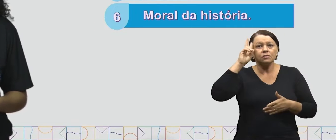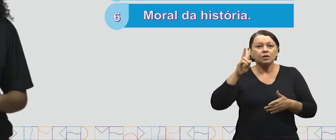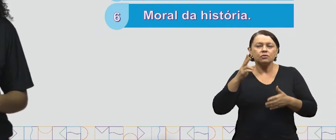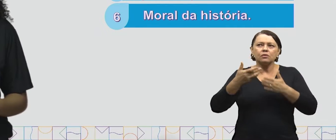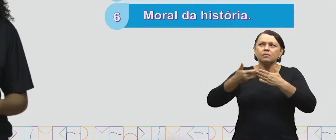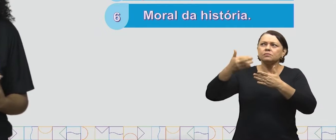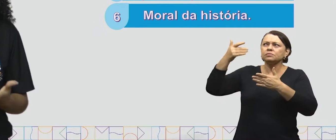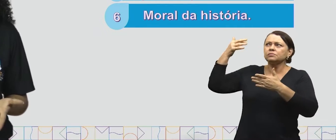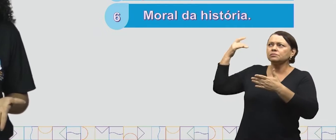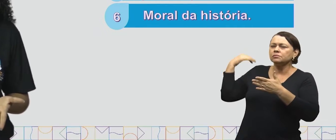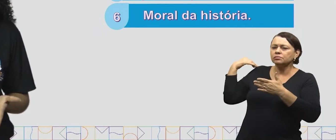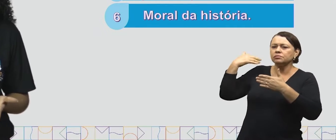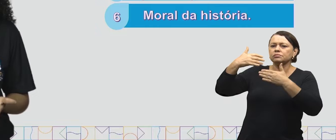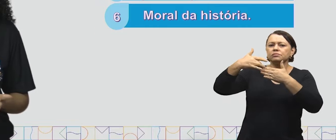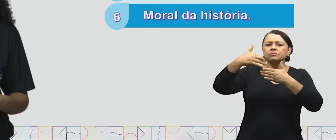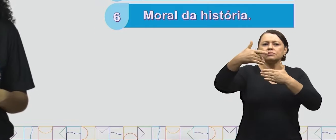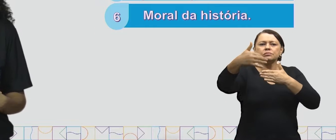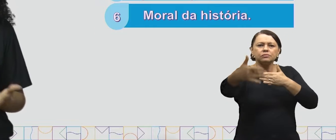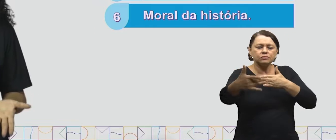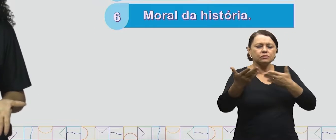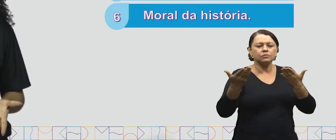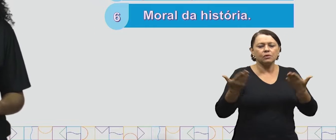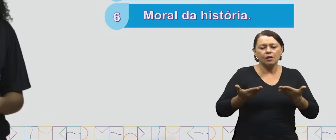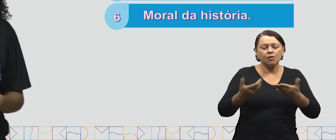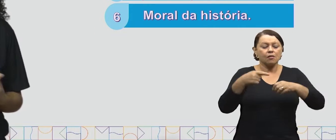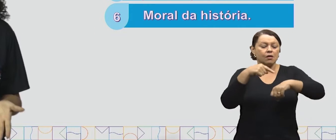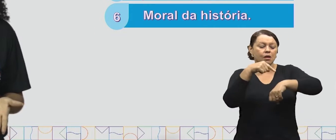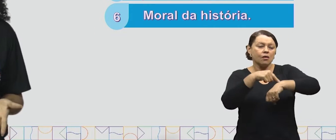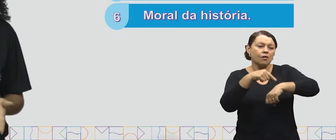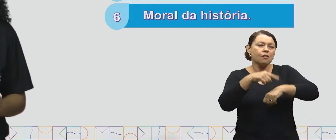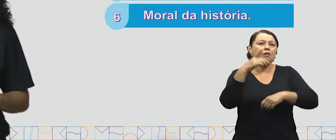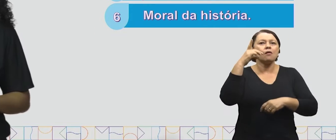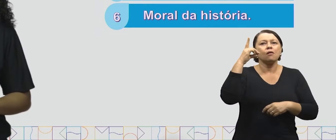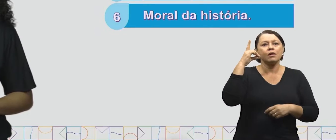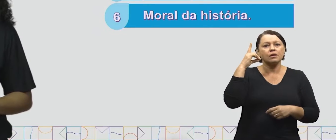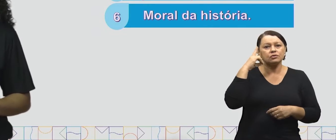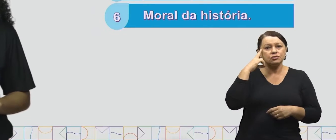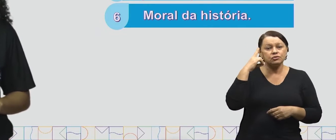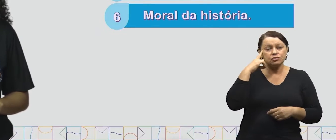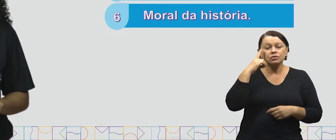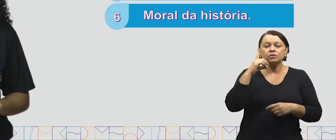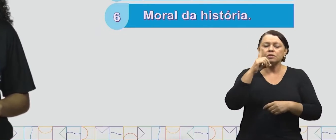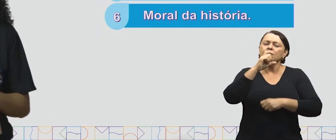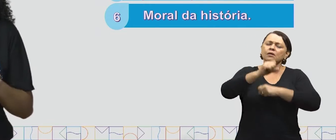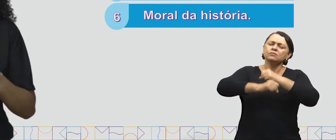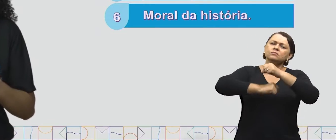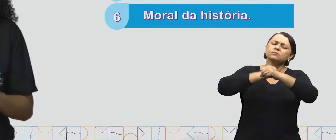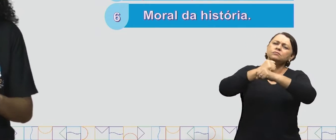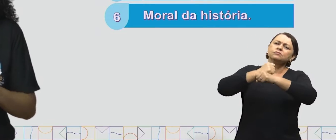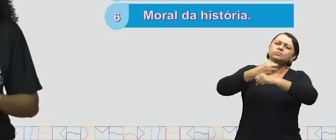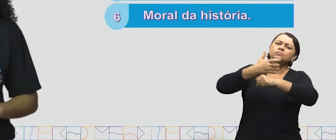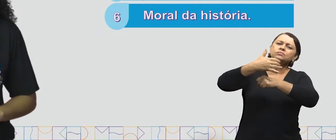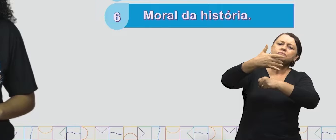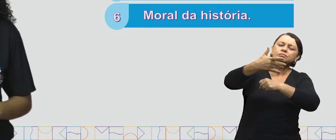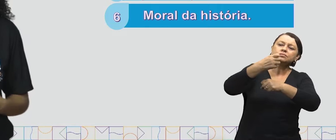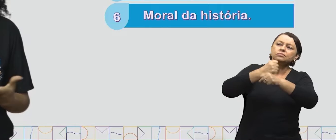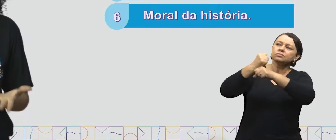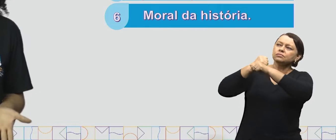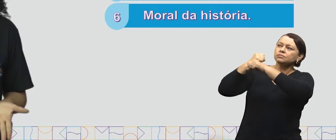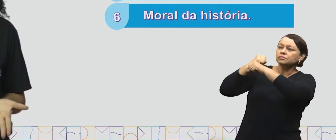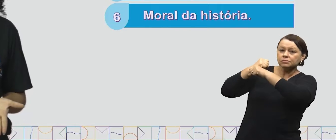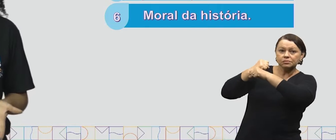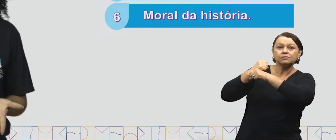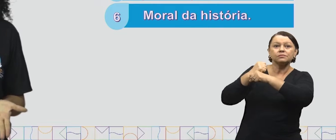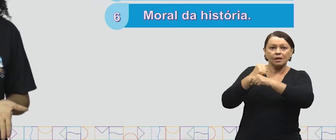pode ser a duração dos fatos na história, como horas, dias ou até mesmo anos. Ou ainda pode ser sobre